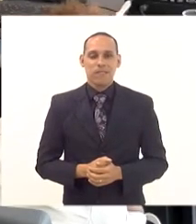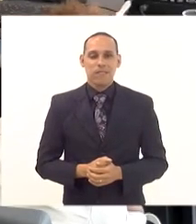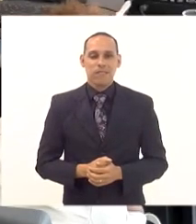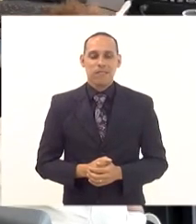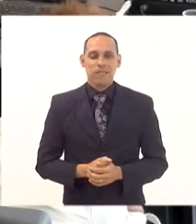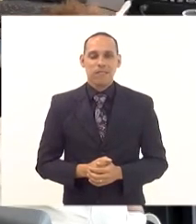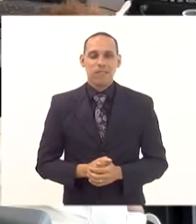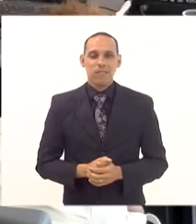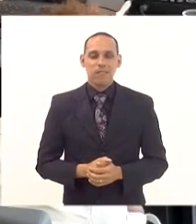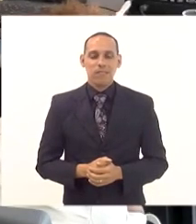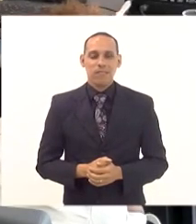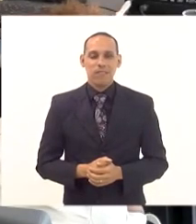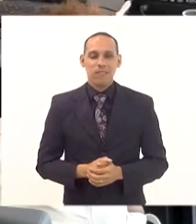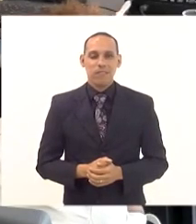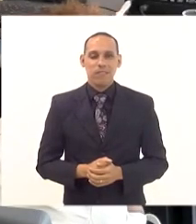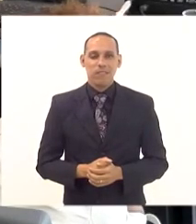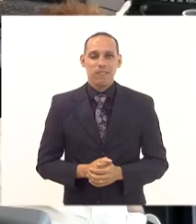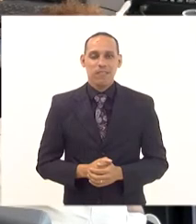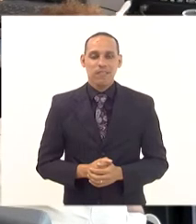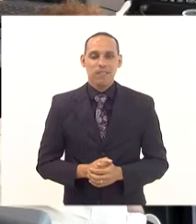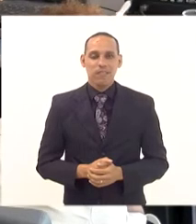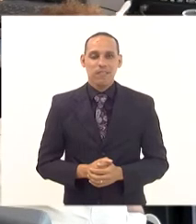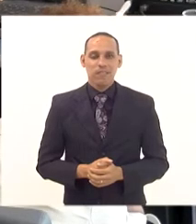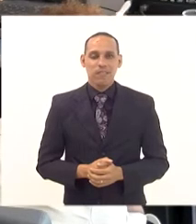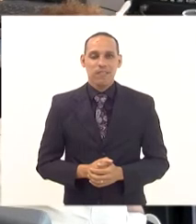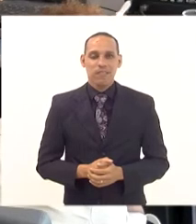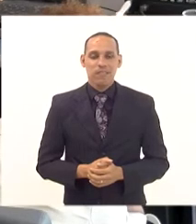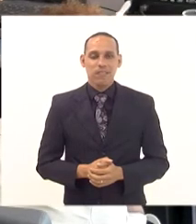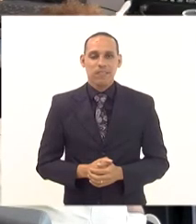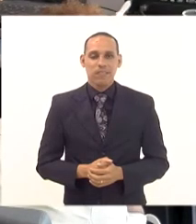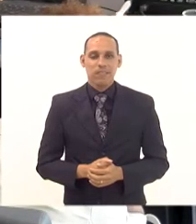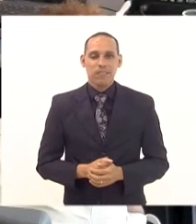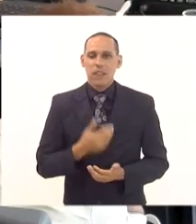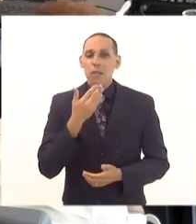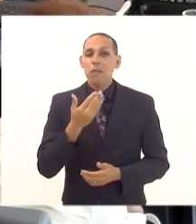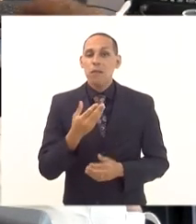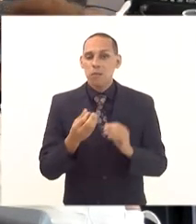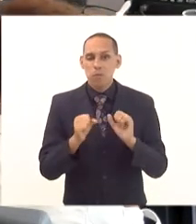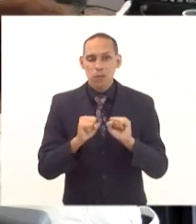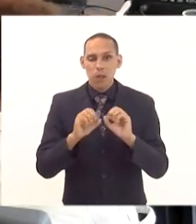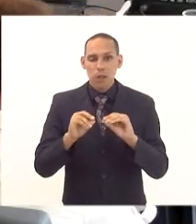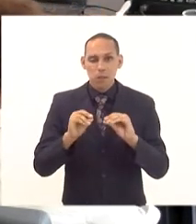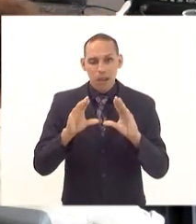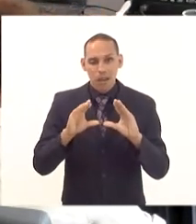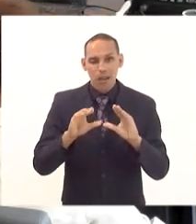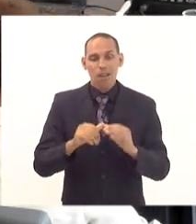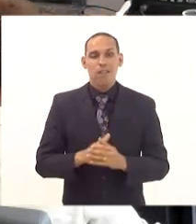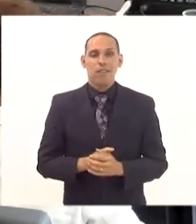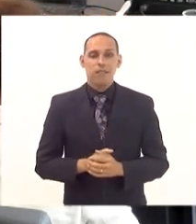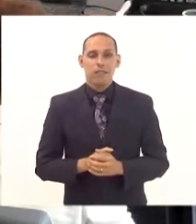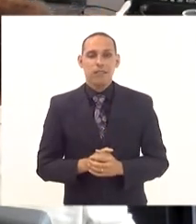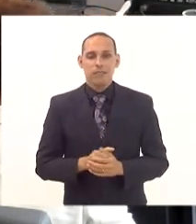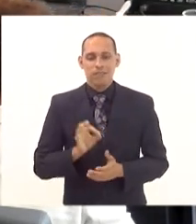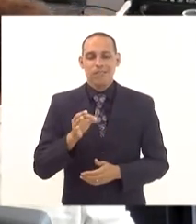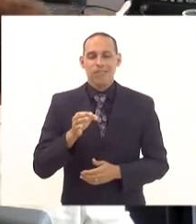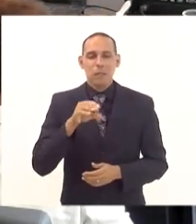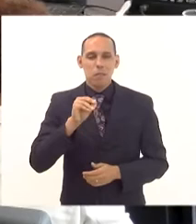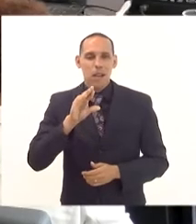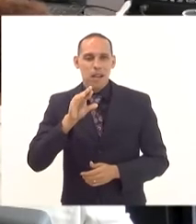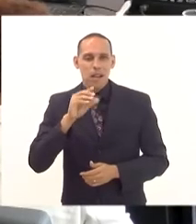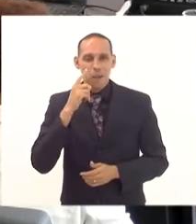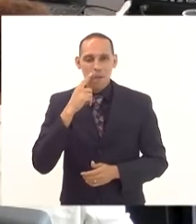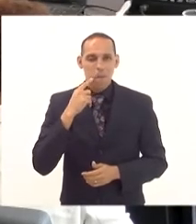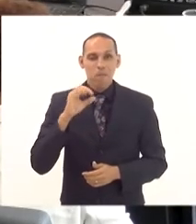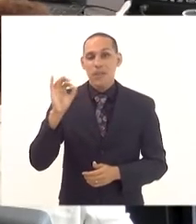e o áudio que tu não pede para ele ligar áudio e o áudio